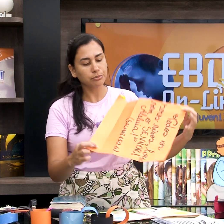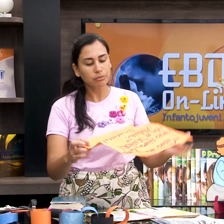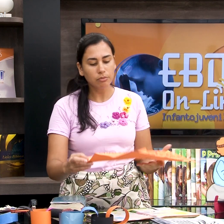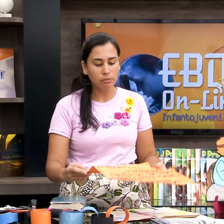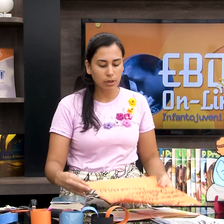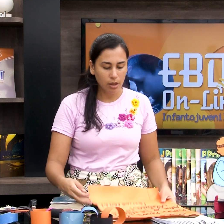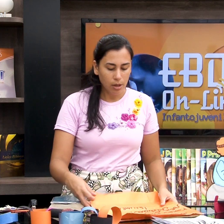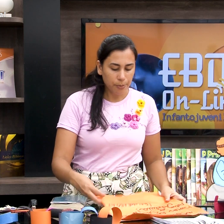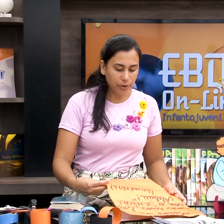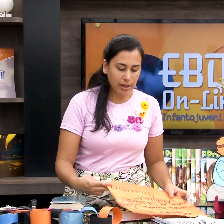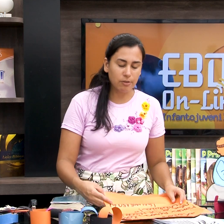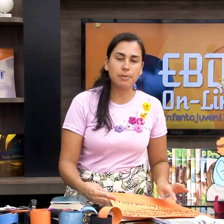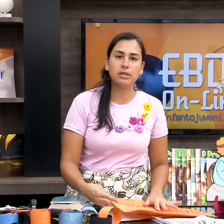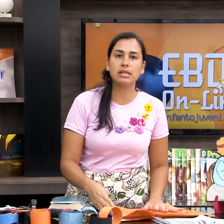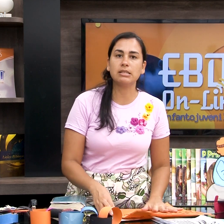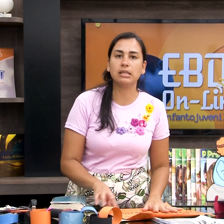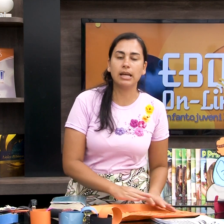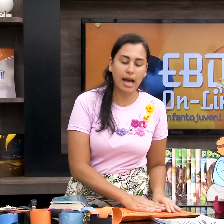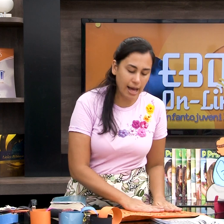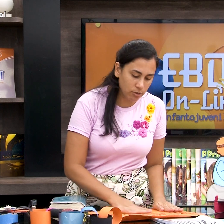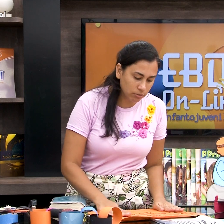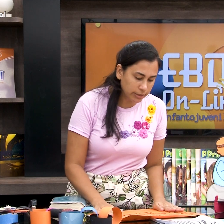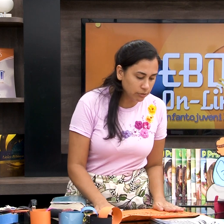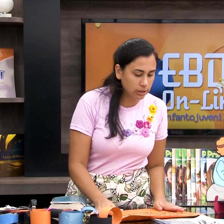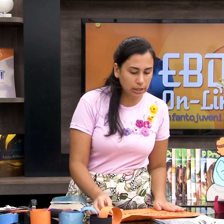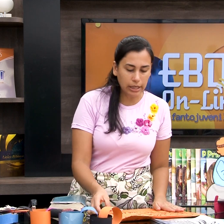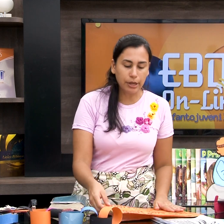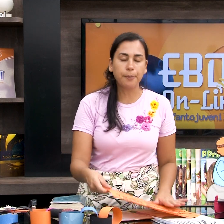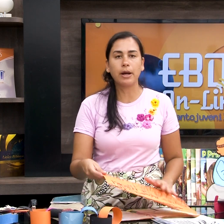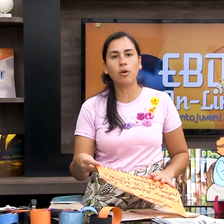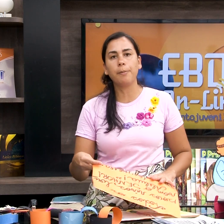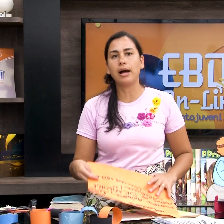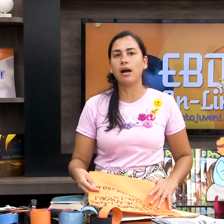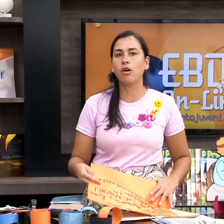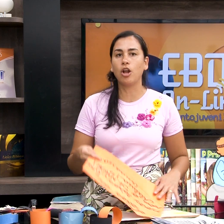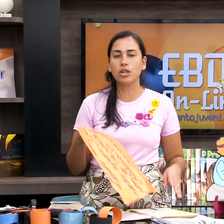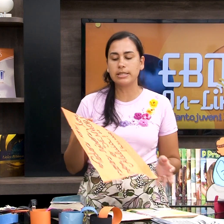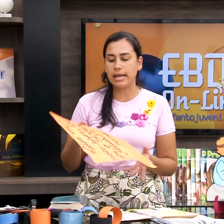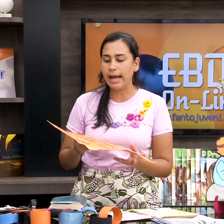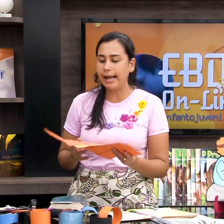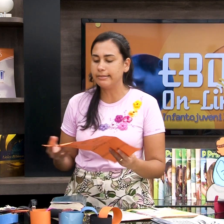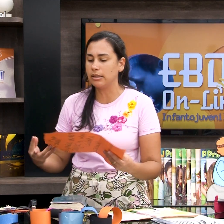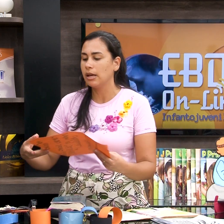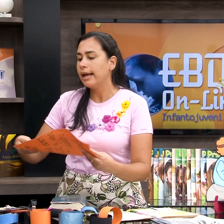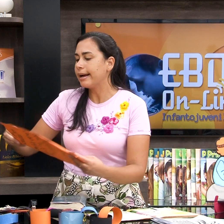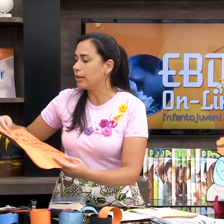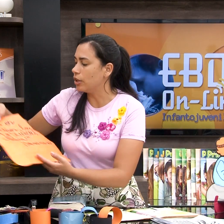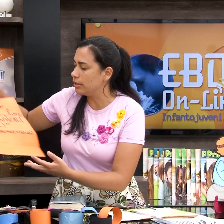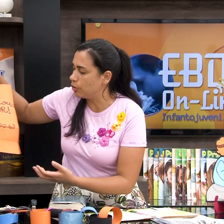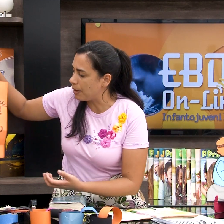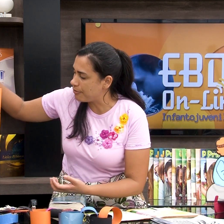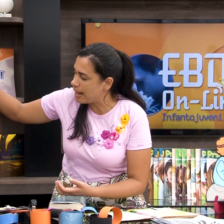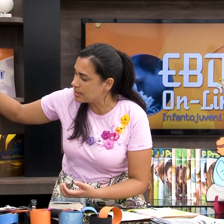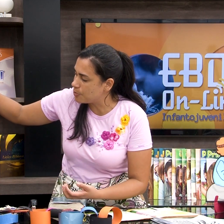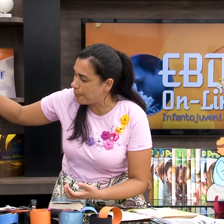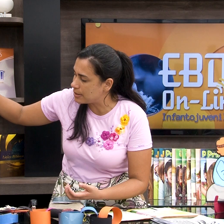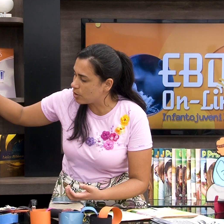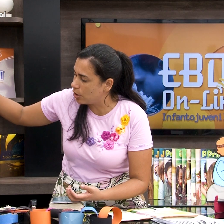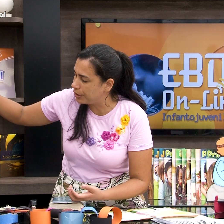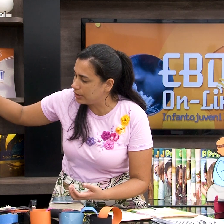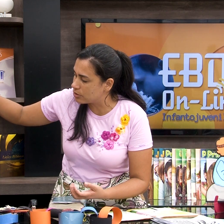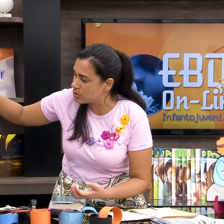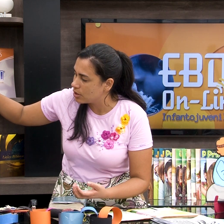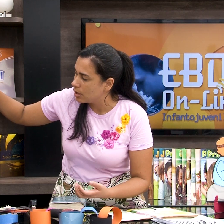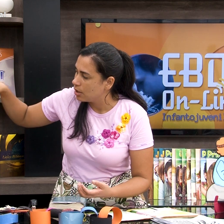sacola. Porque aí você pode dizer assim: Ah, eu não tenho dinheiro para comprar cola 7, cartolina dupla face, esses